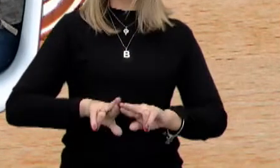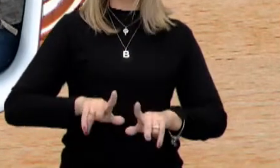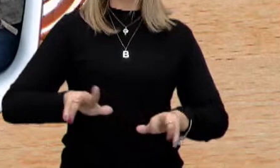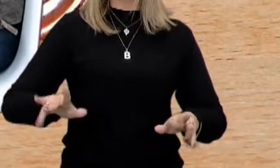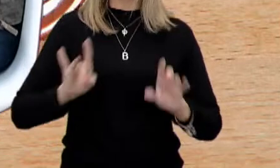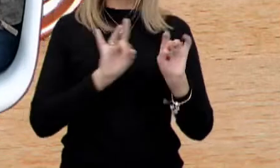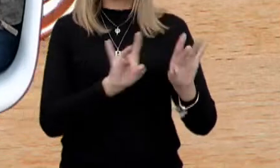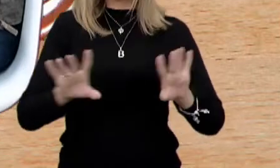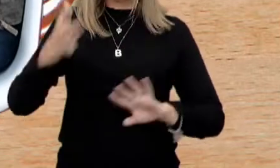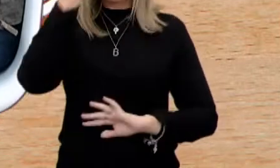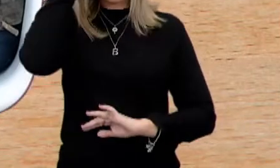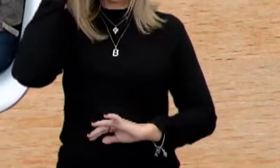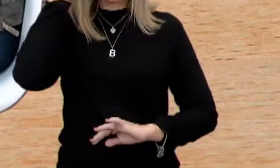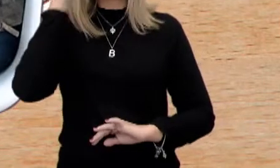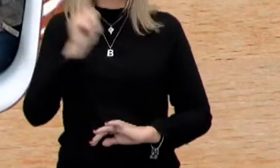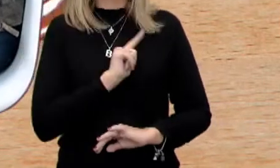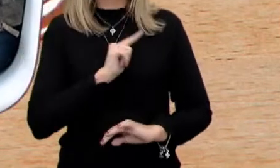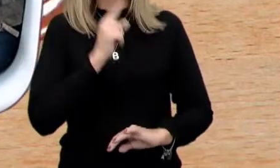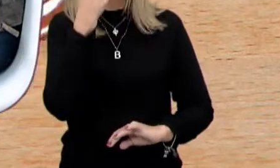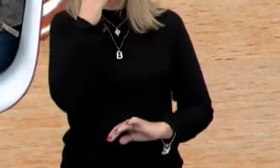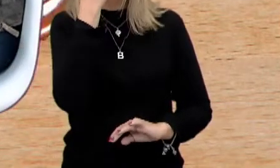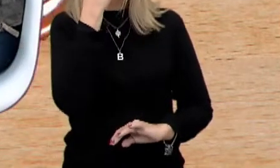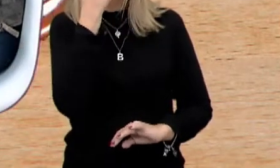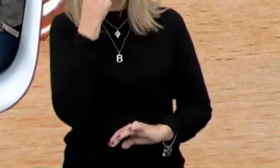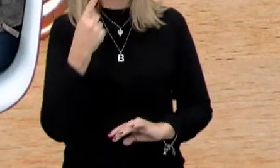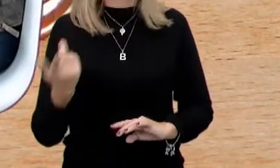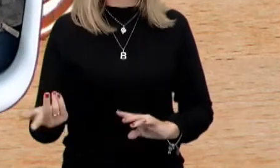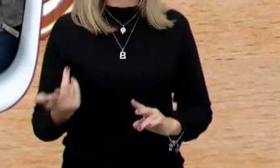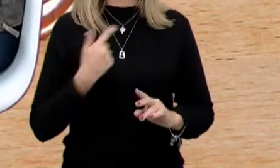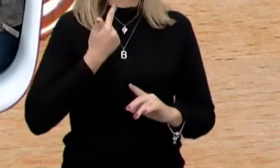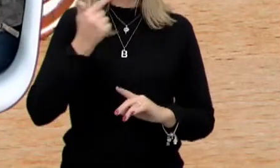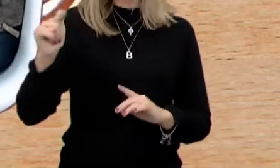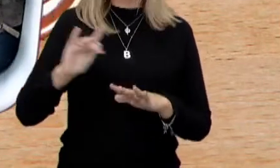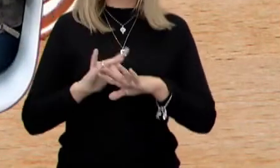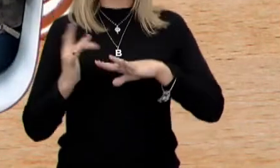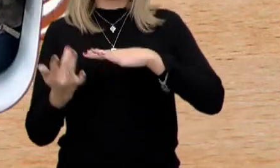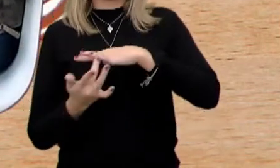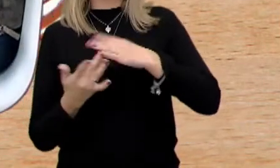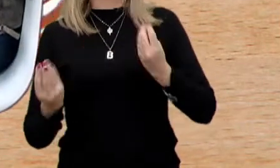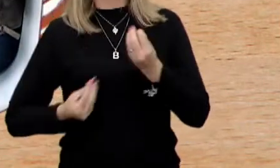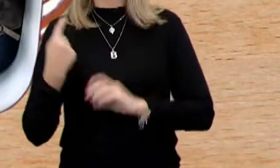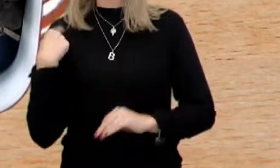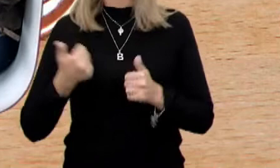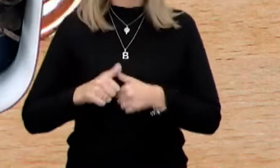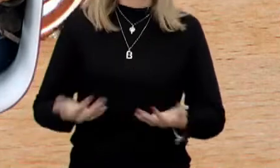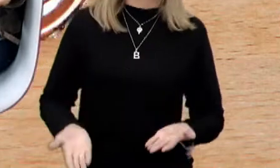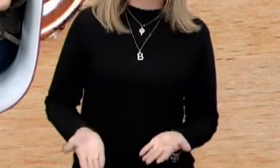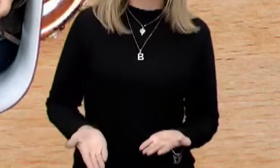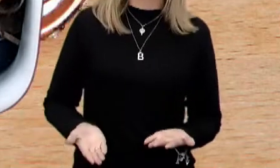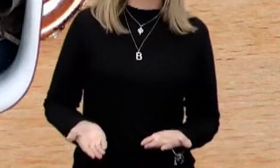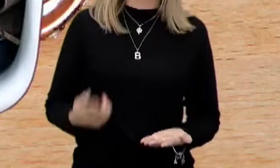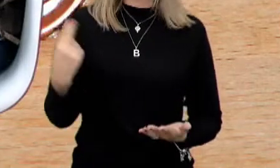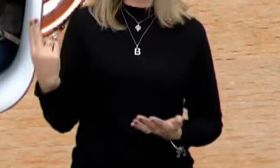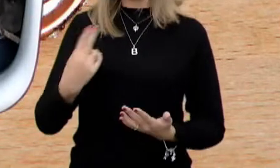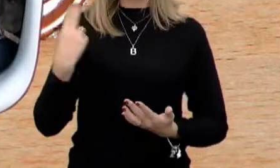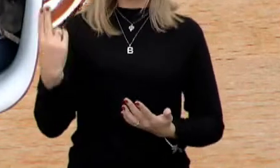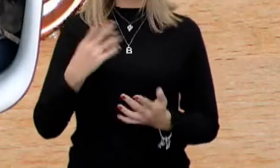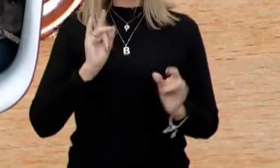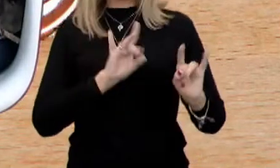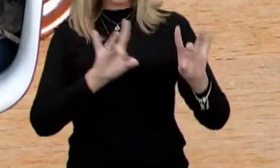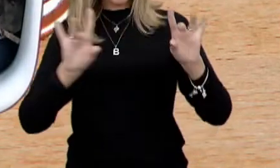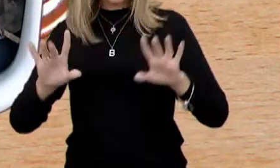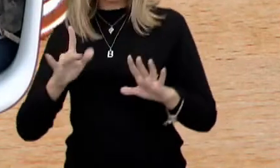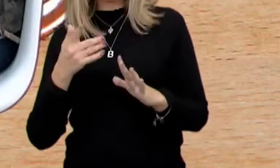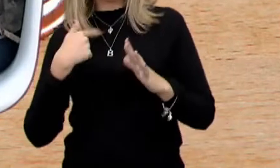cada pessoa tem afinidade ou gosto por uma outra mídia. E aí, como é que a gente vai perder venda? Não dá. Cada